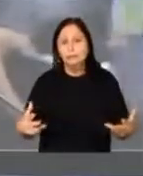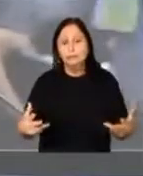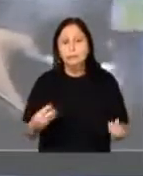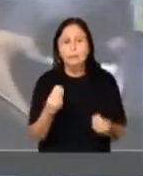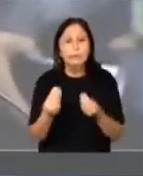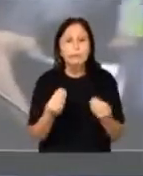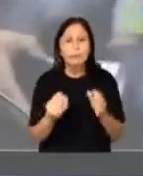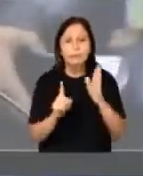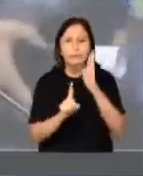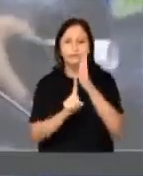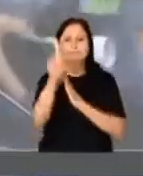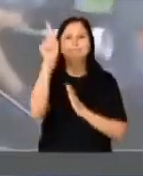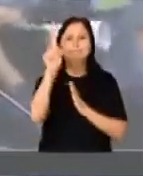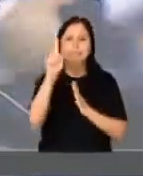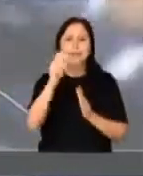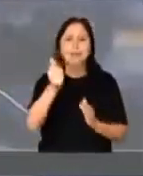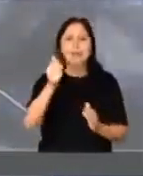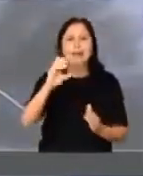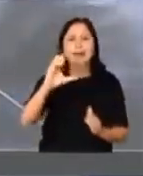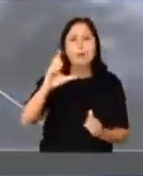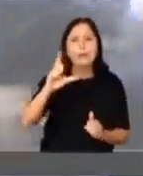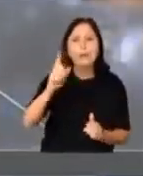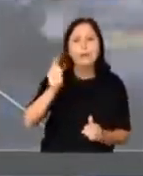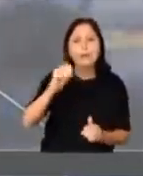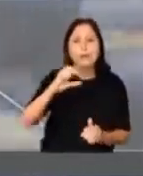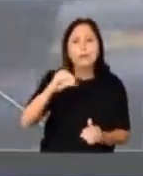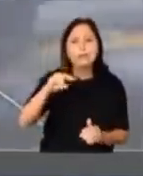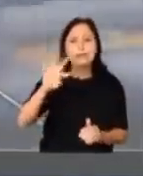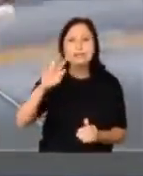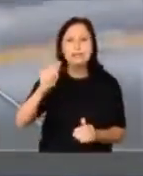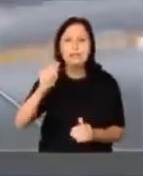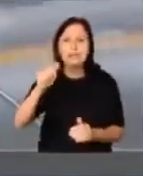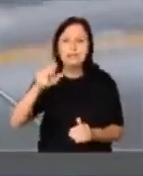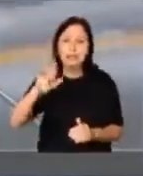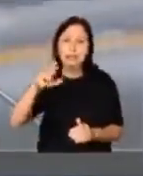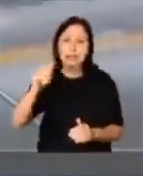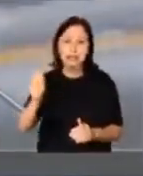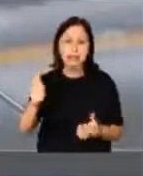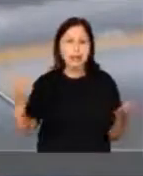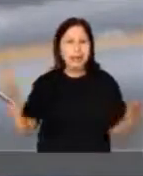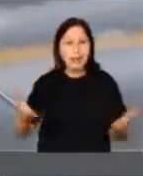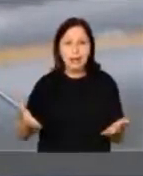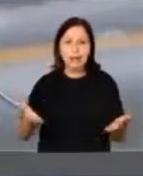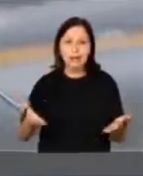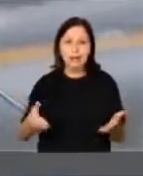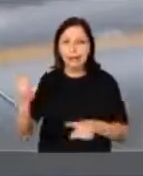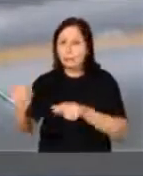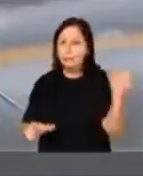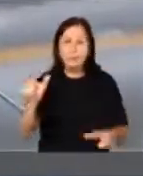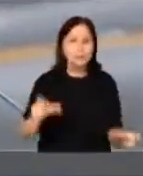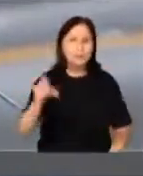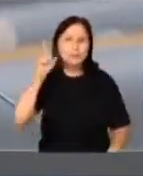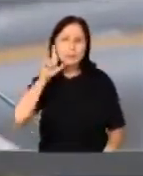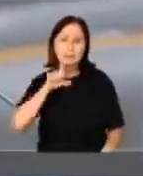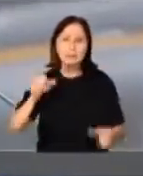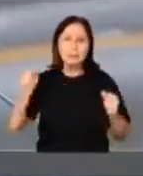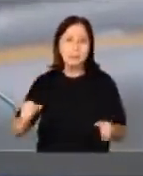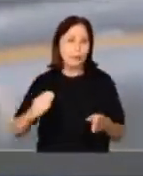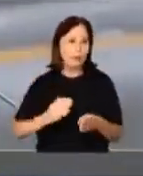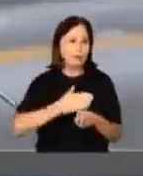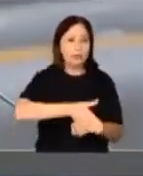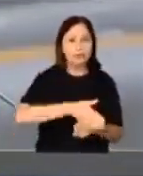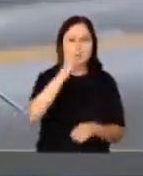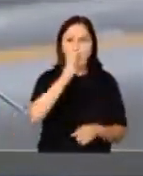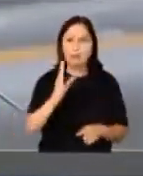de alcântara permitindo que norte-americanos de outras nacionalidades entre no brasil sem visto